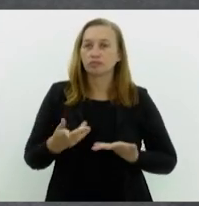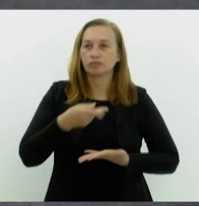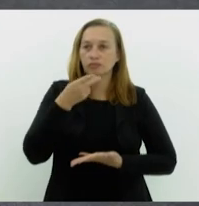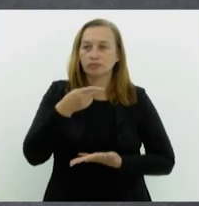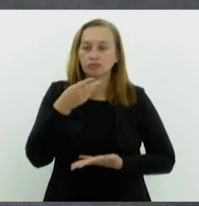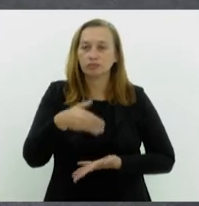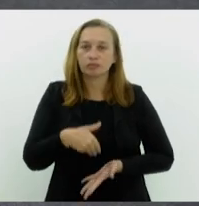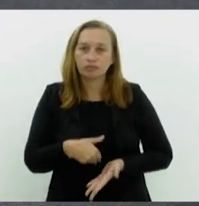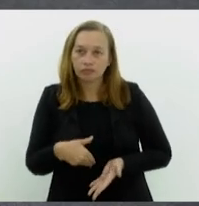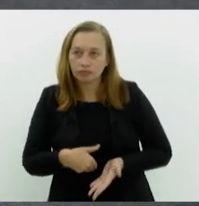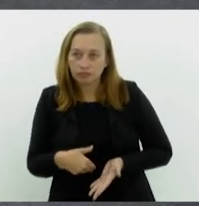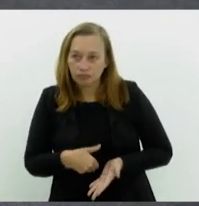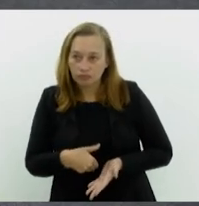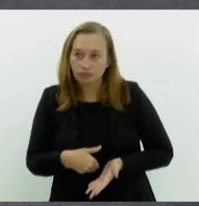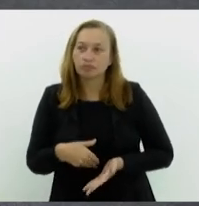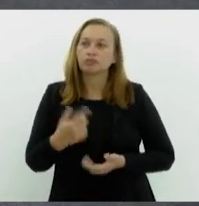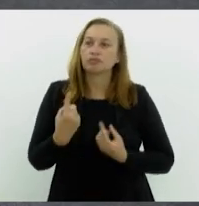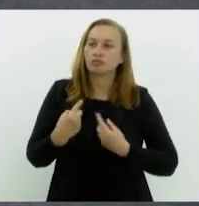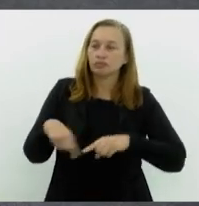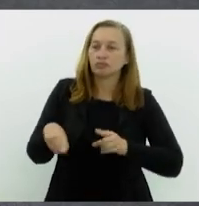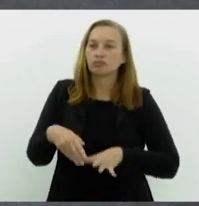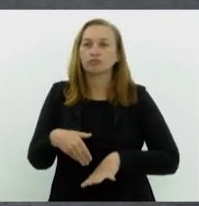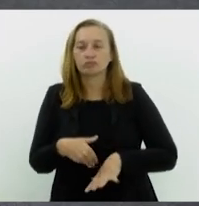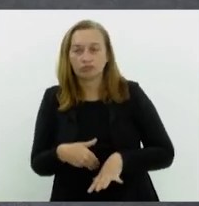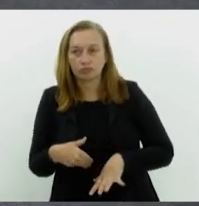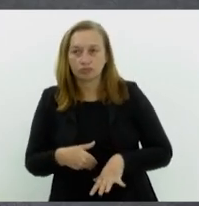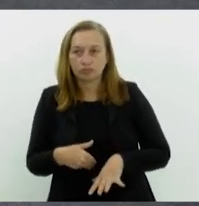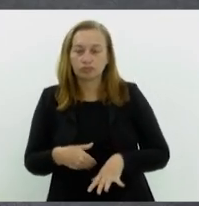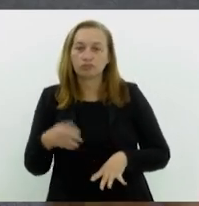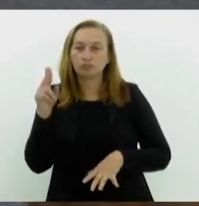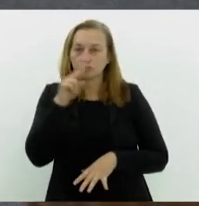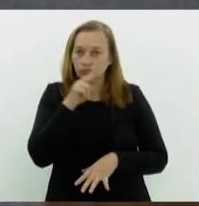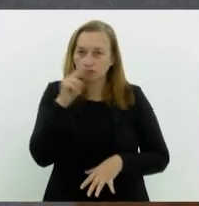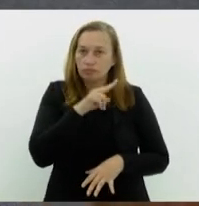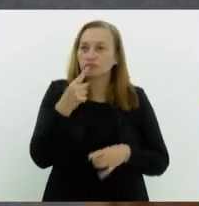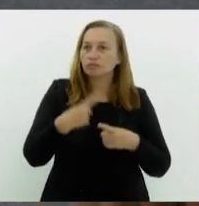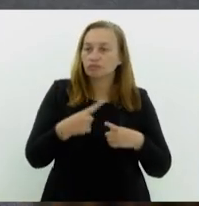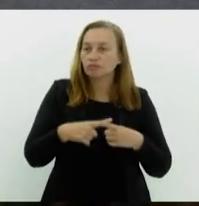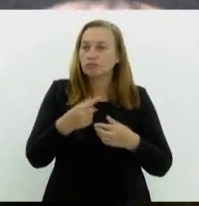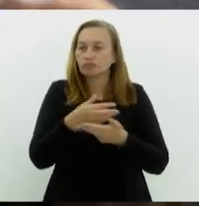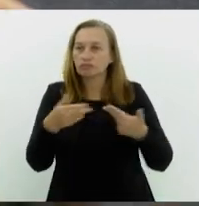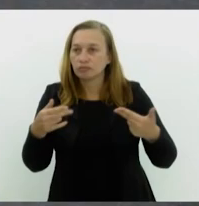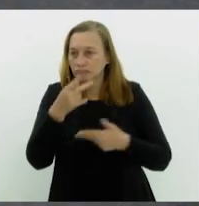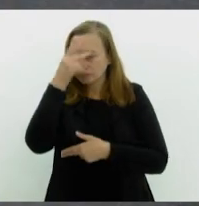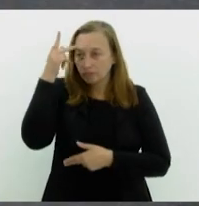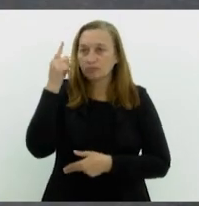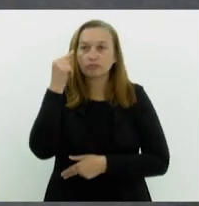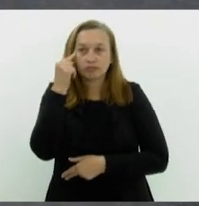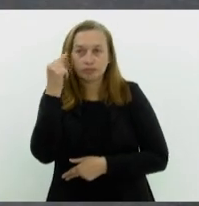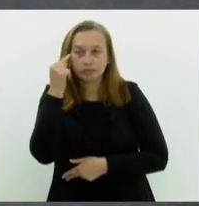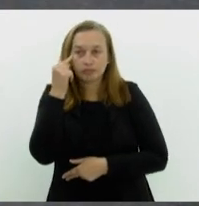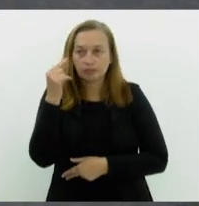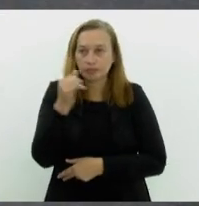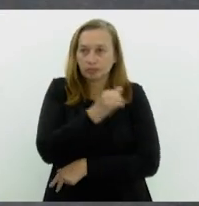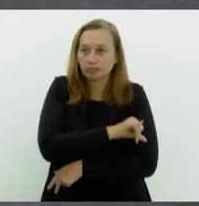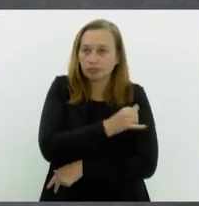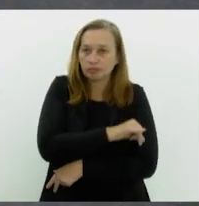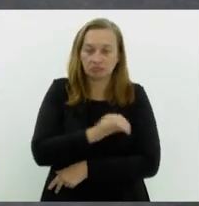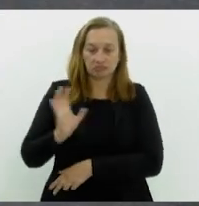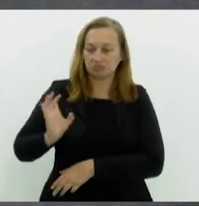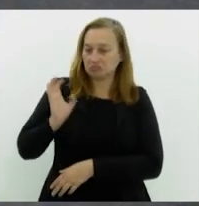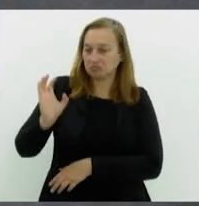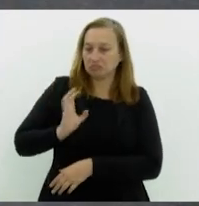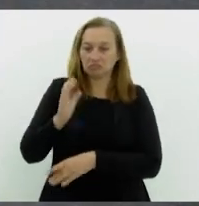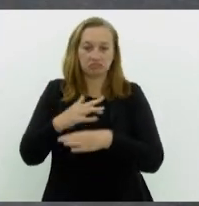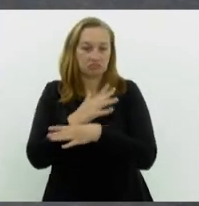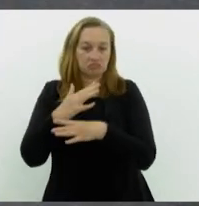de fome, quando a gente fala de combate à fome, é algo urgente, porque muitas pessoas pensam: o Rio de Janeiro é um estado rico, a cidade